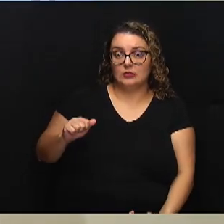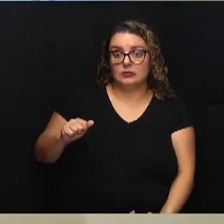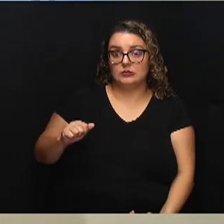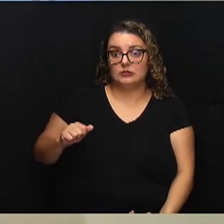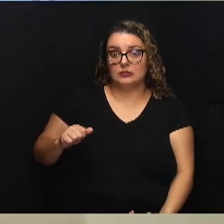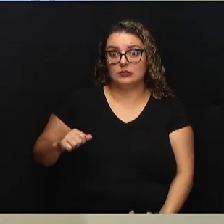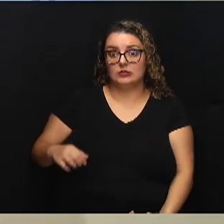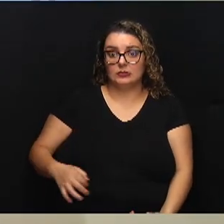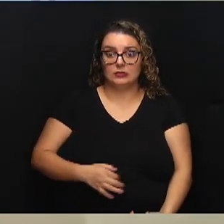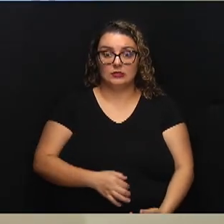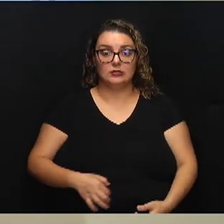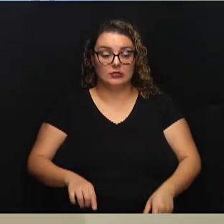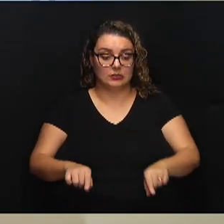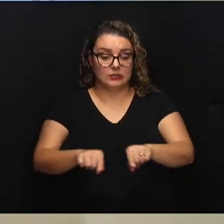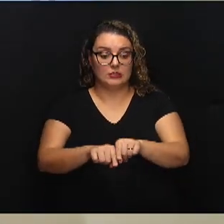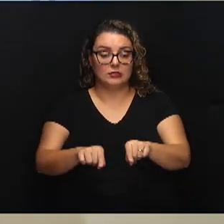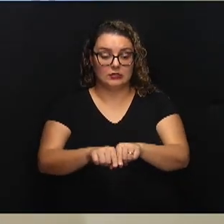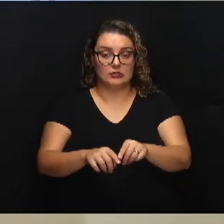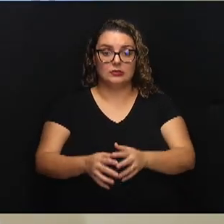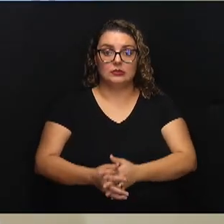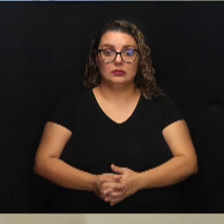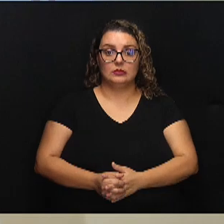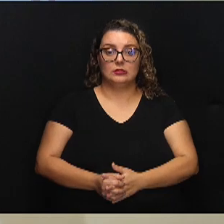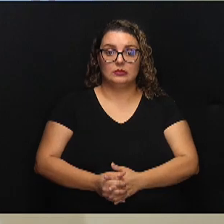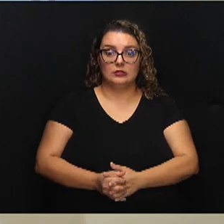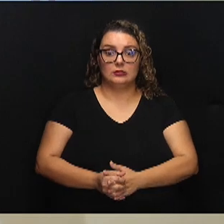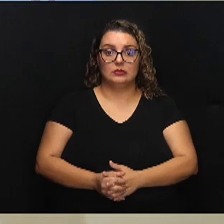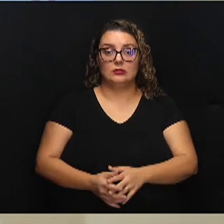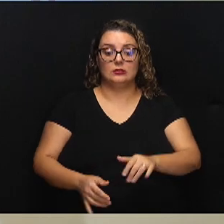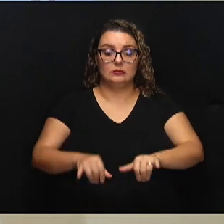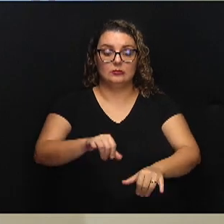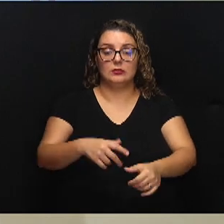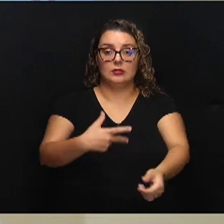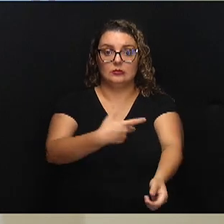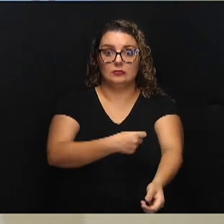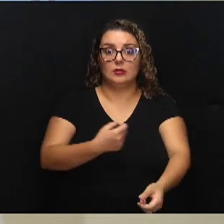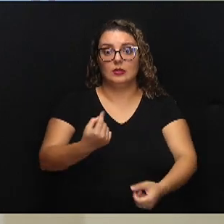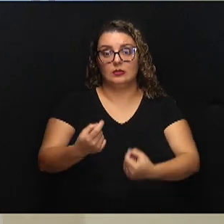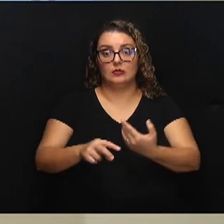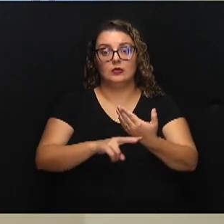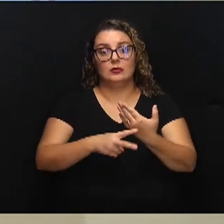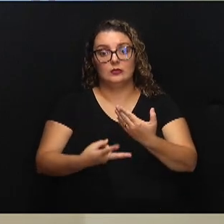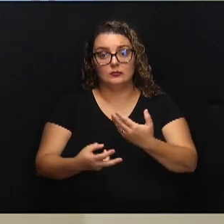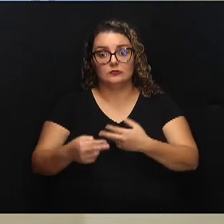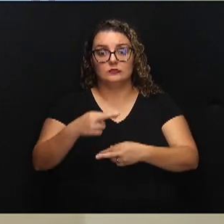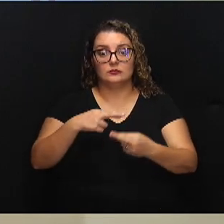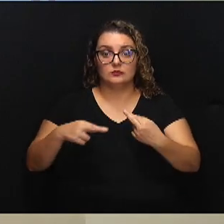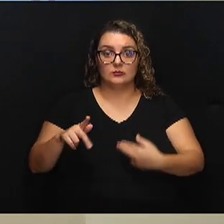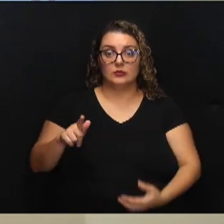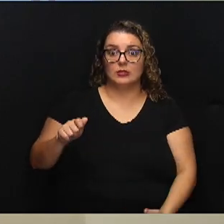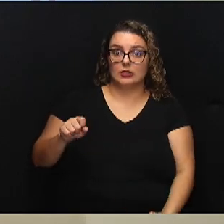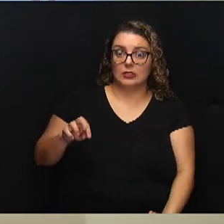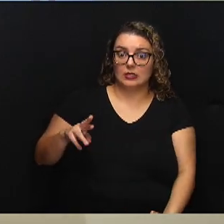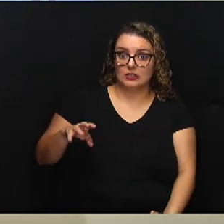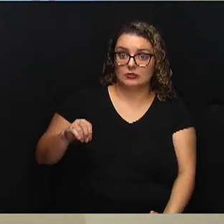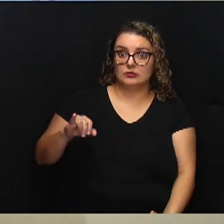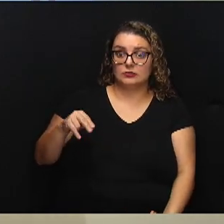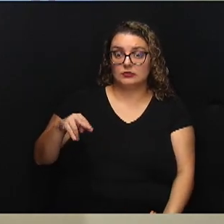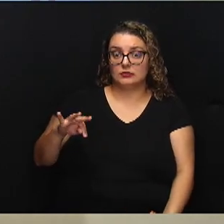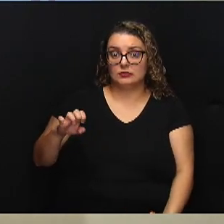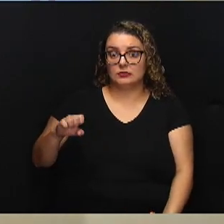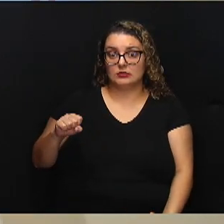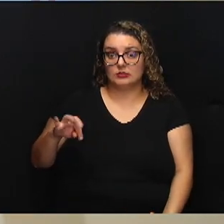Além disso, a gente, com a quimioterapia, também pode ter alguns efeitos relacionados à gastrointestinal,